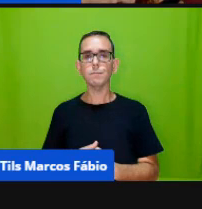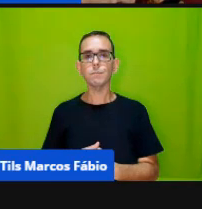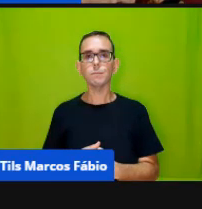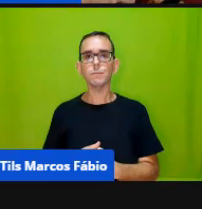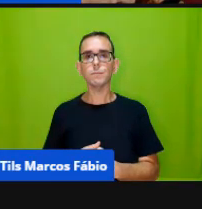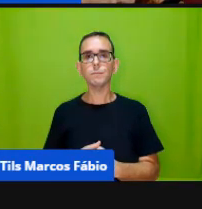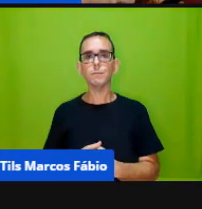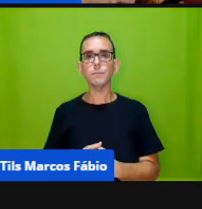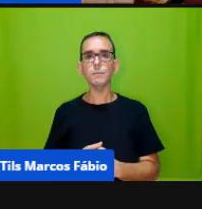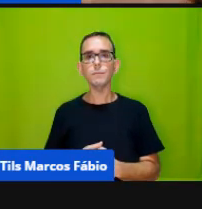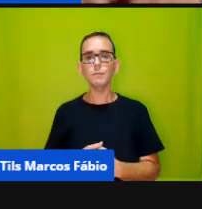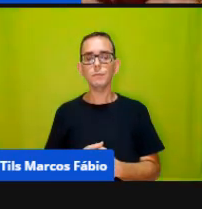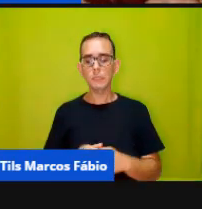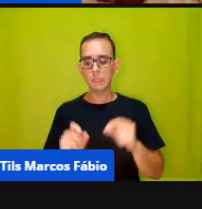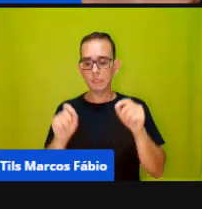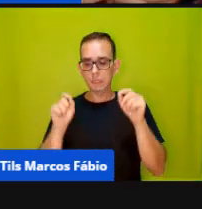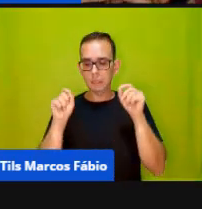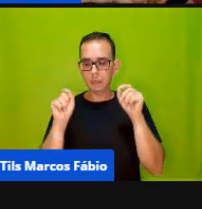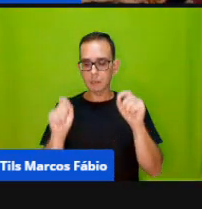é,